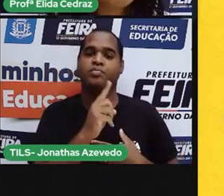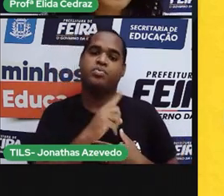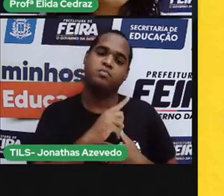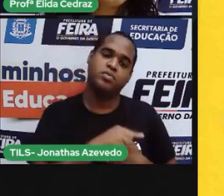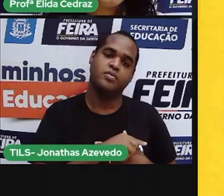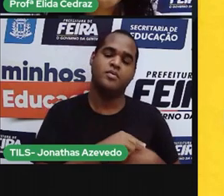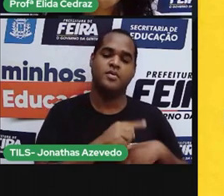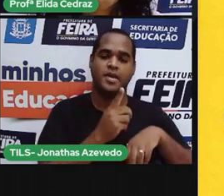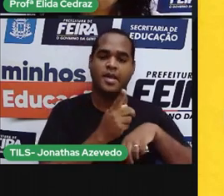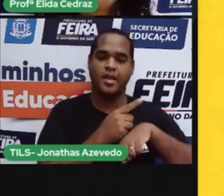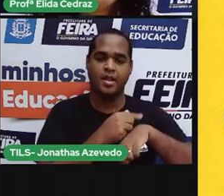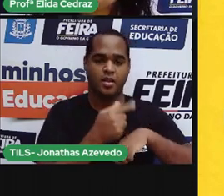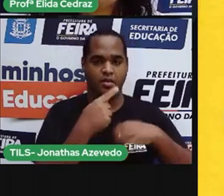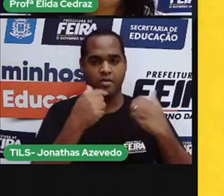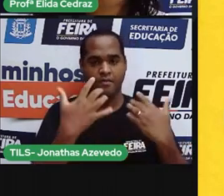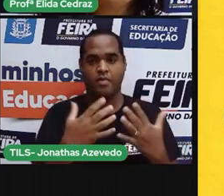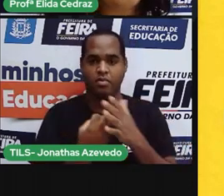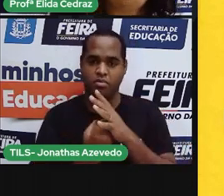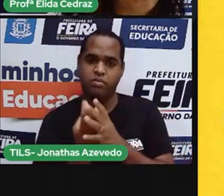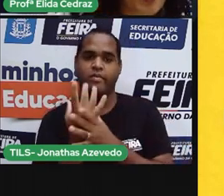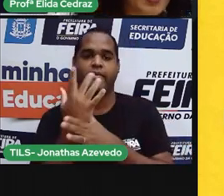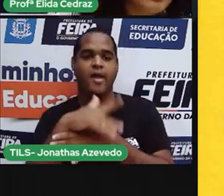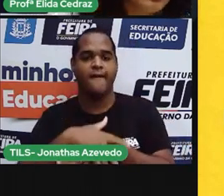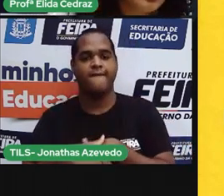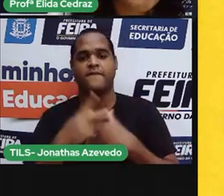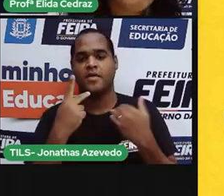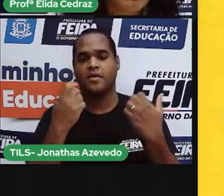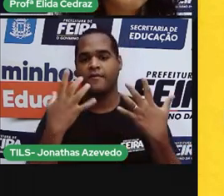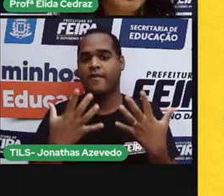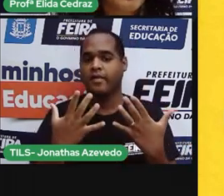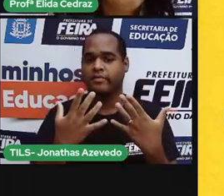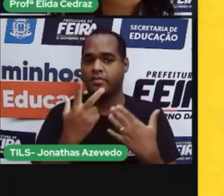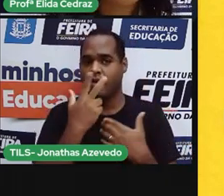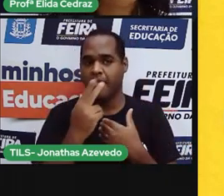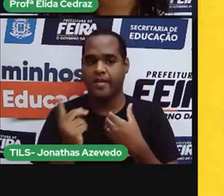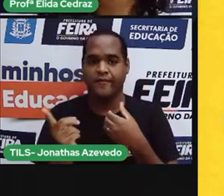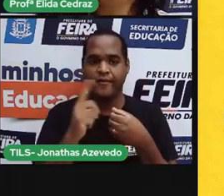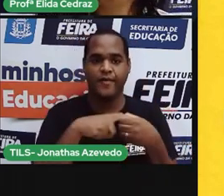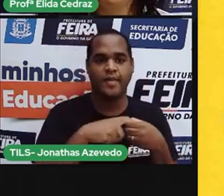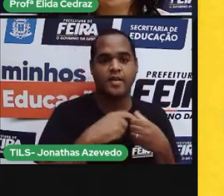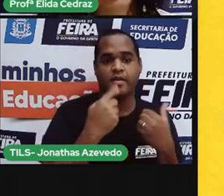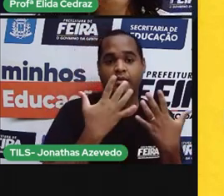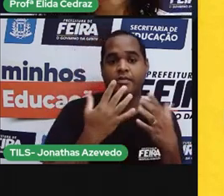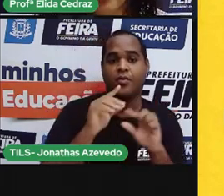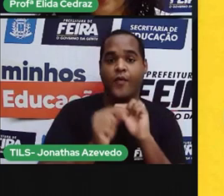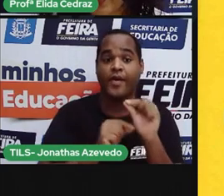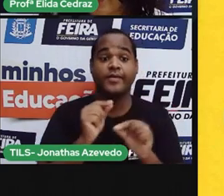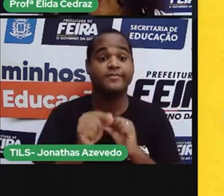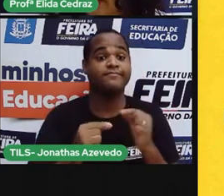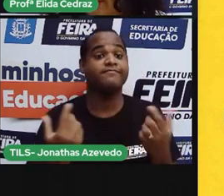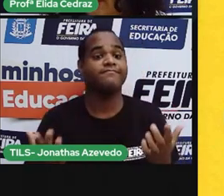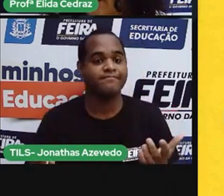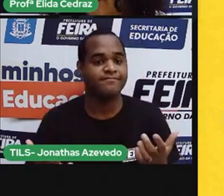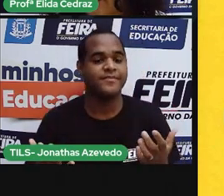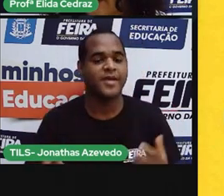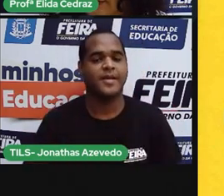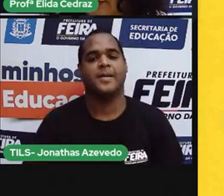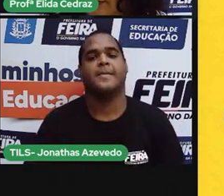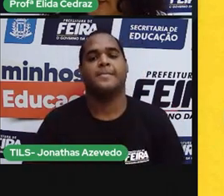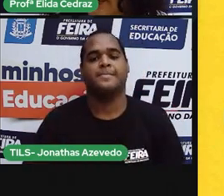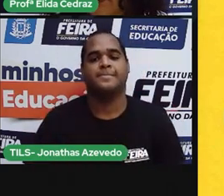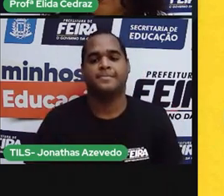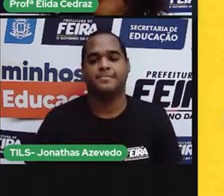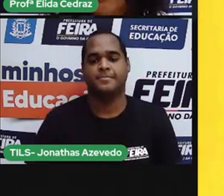relógio, partindo do vulcão, der um quarto de volta, para onde ele apontará, então?